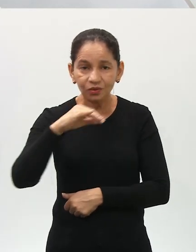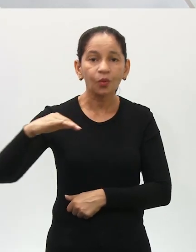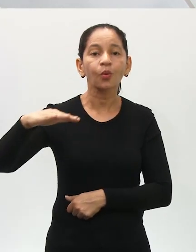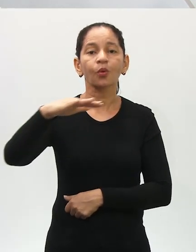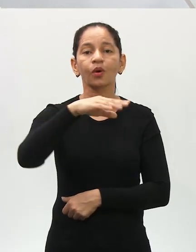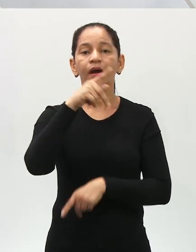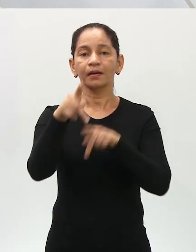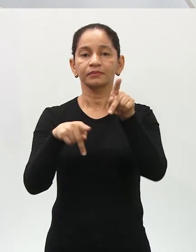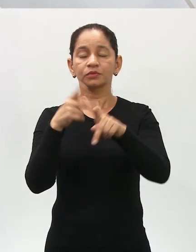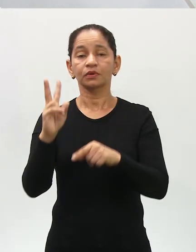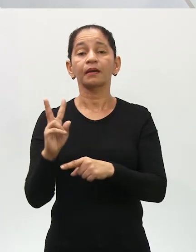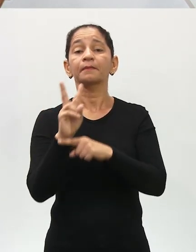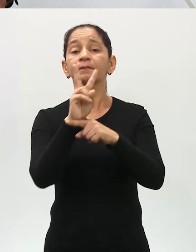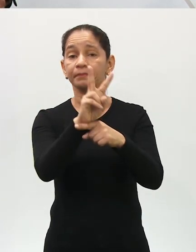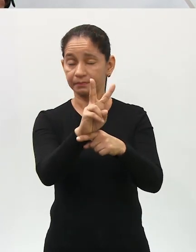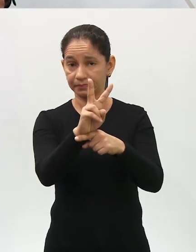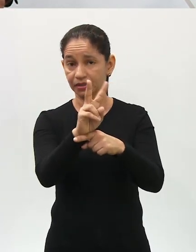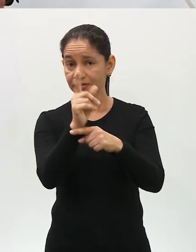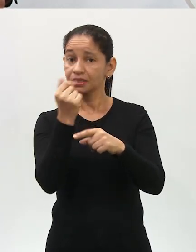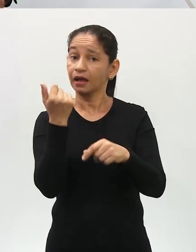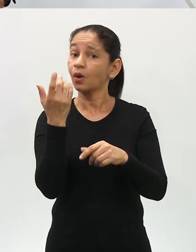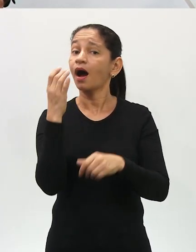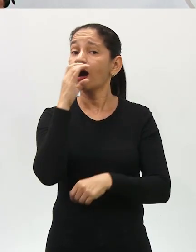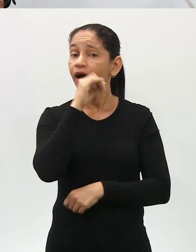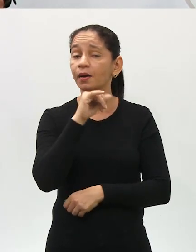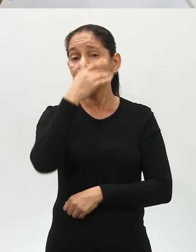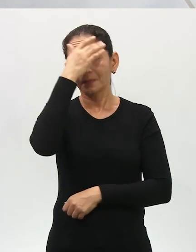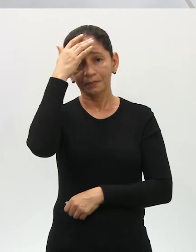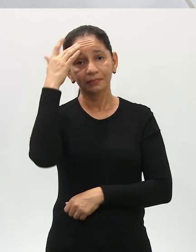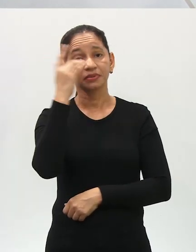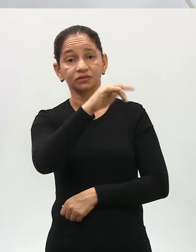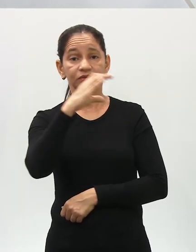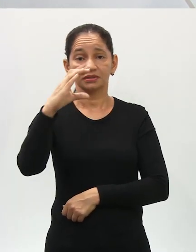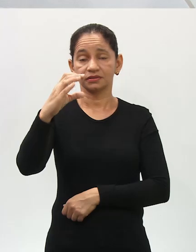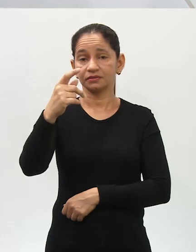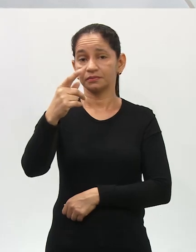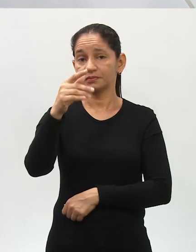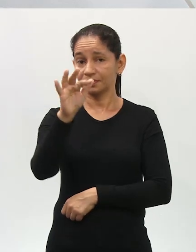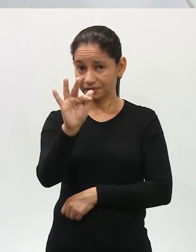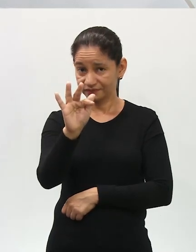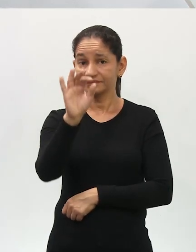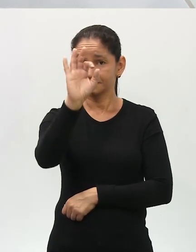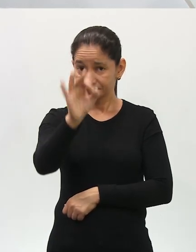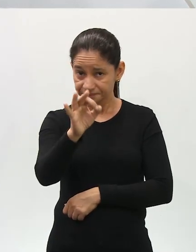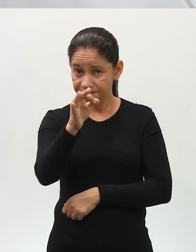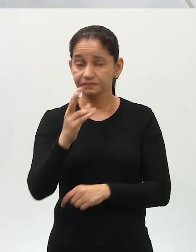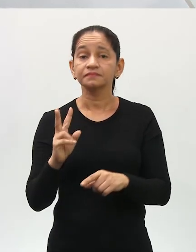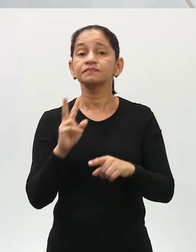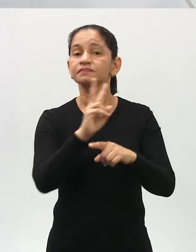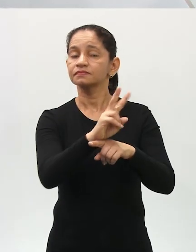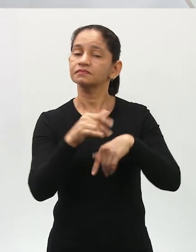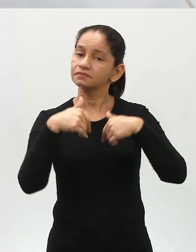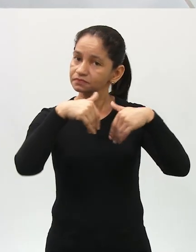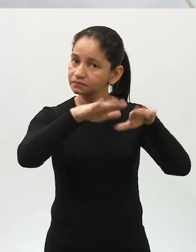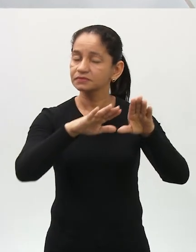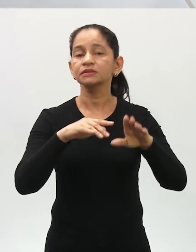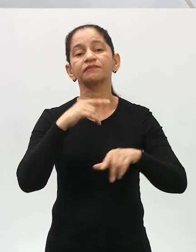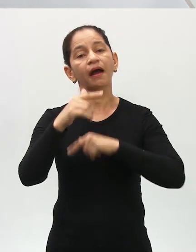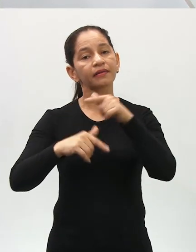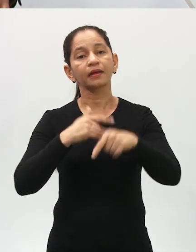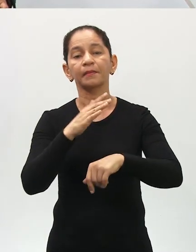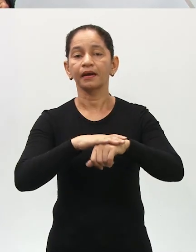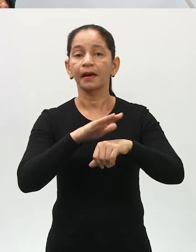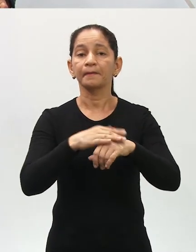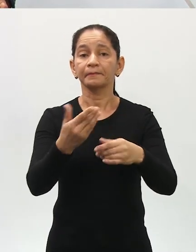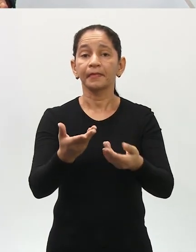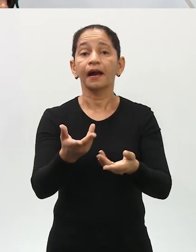espaço público que é cedido para um ente, né, uma pessoa de direito privado ali fazer a exploração do serviço, né, e